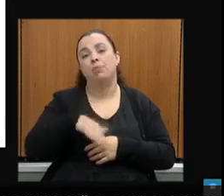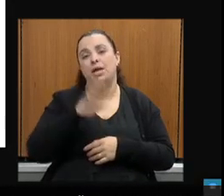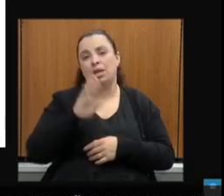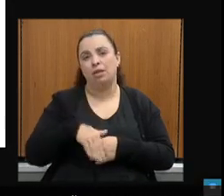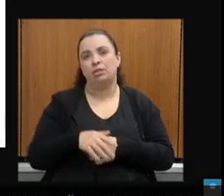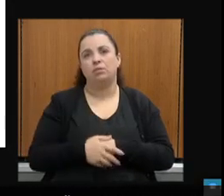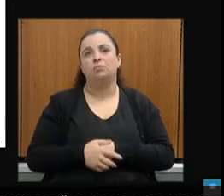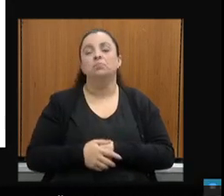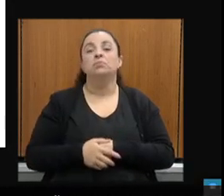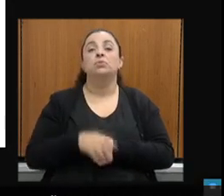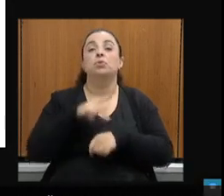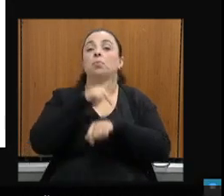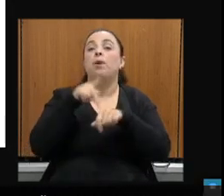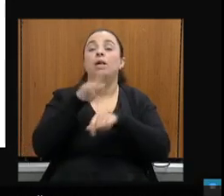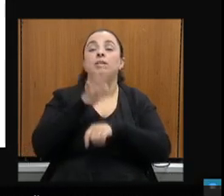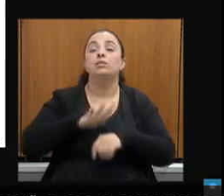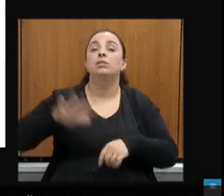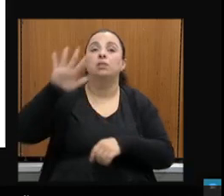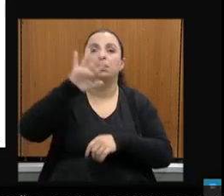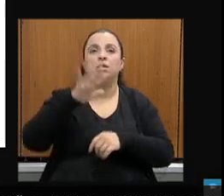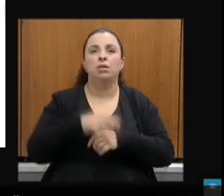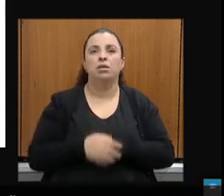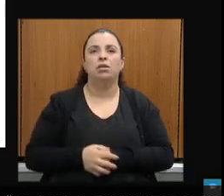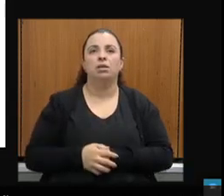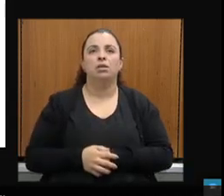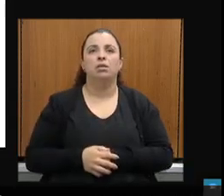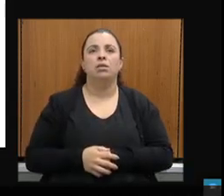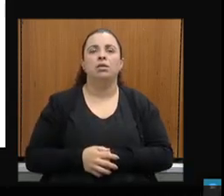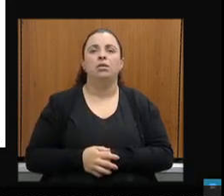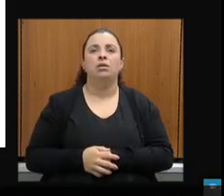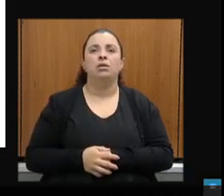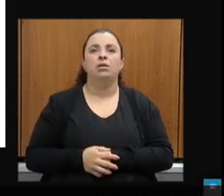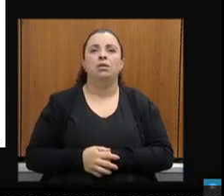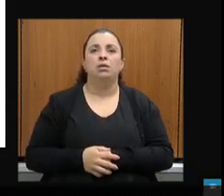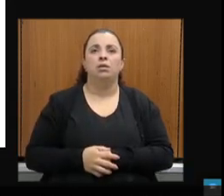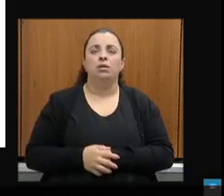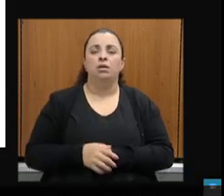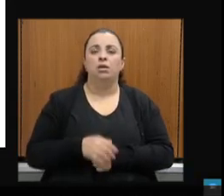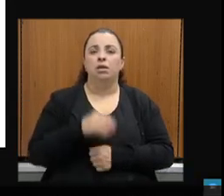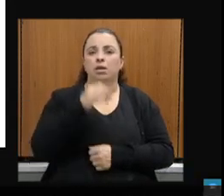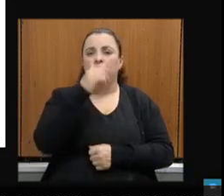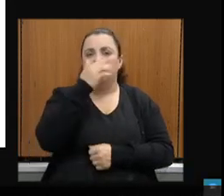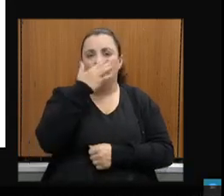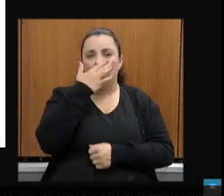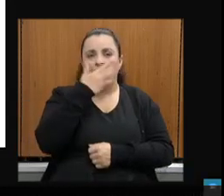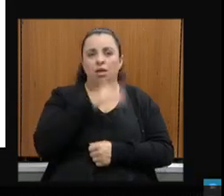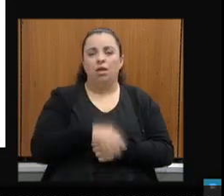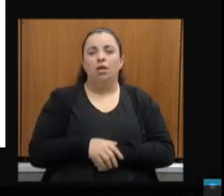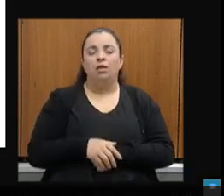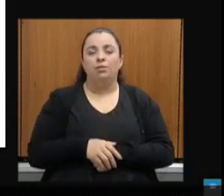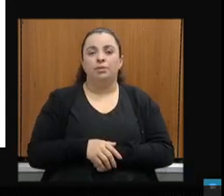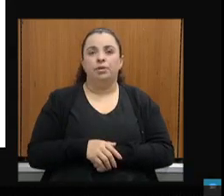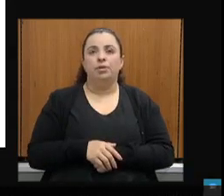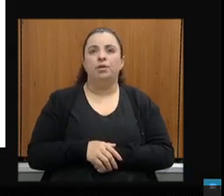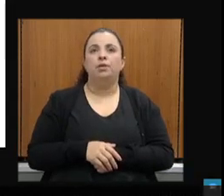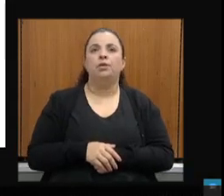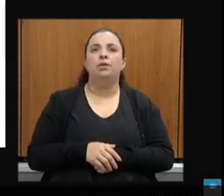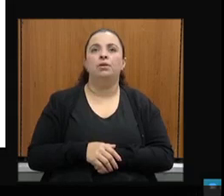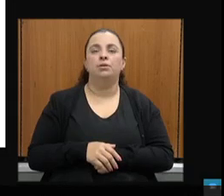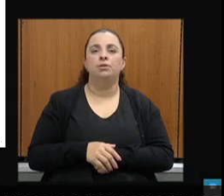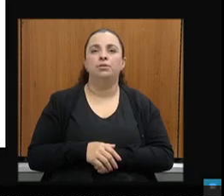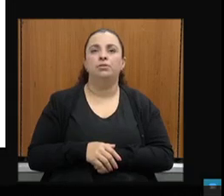podemos seguir menor taxa de acidentes com a população e Menor taxa de acidentes também é